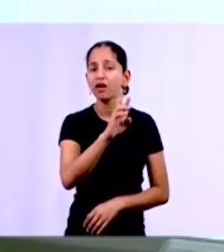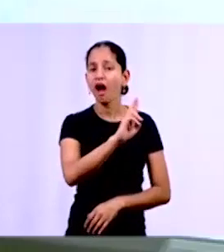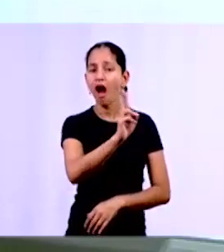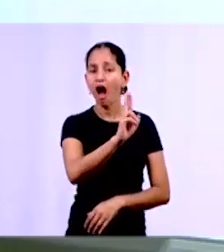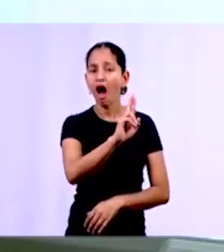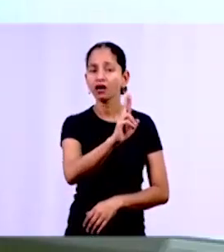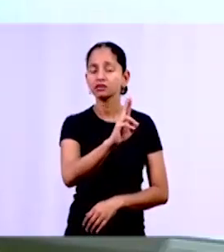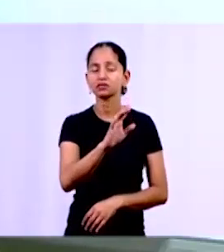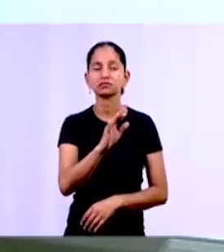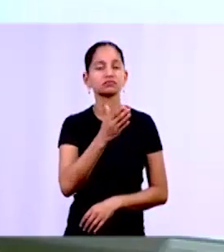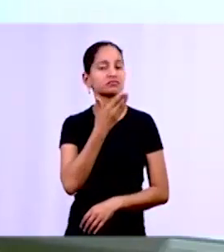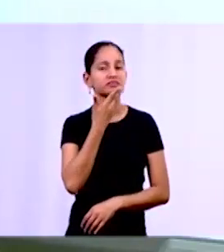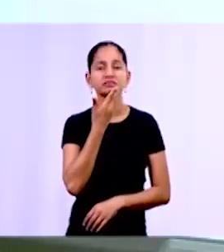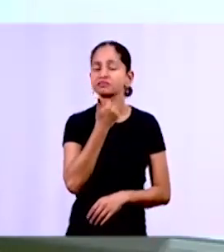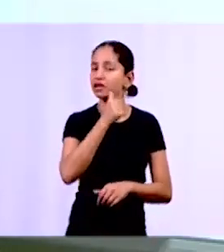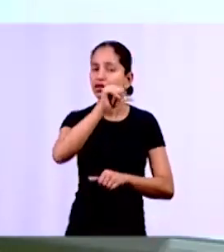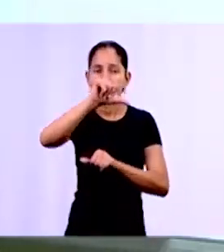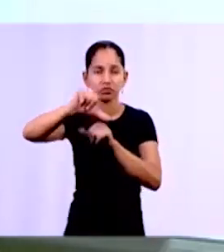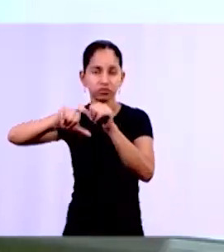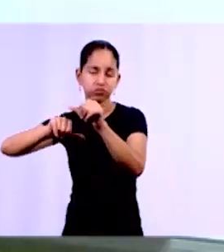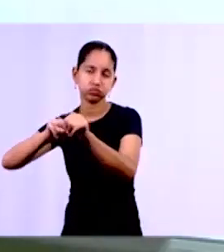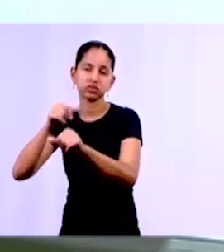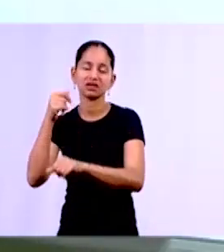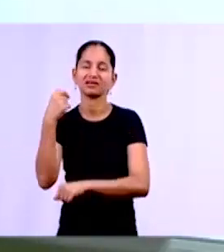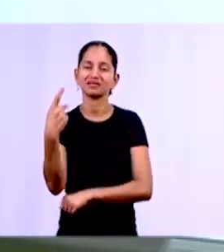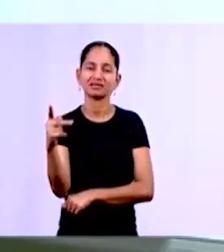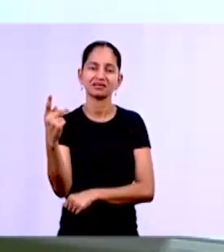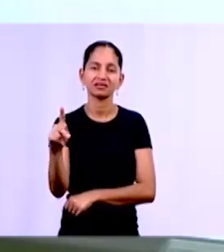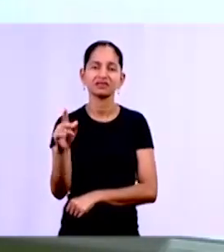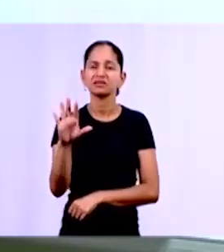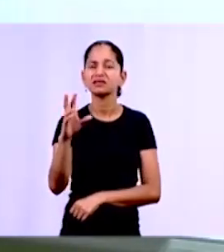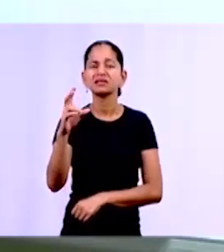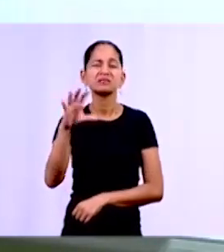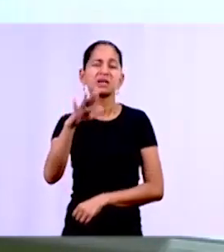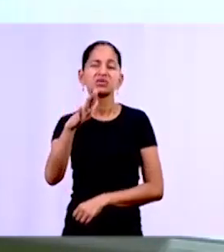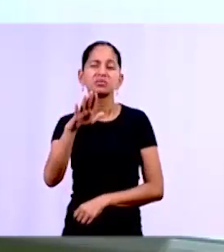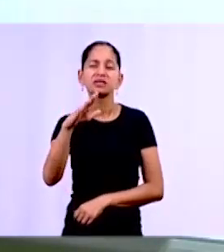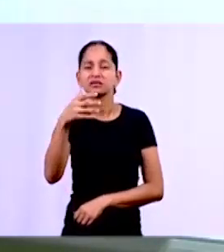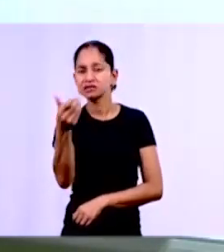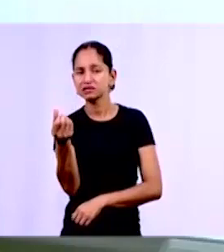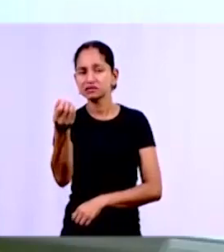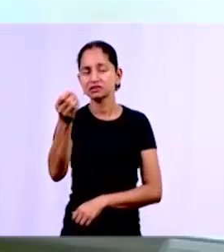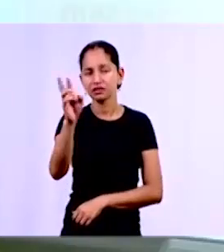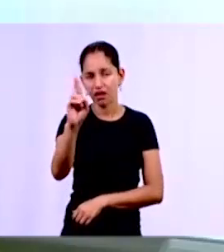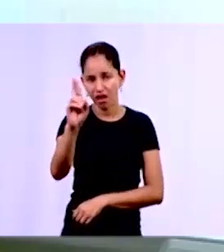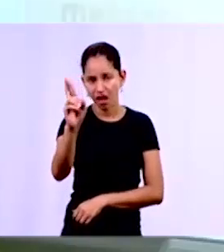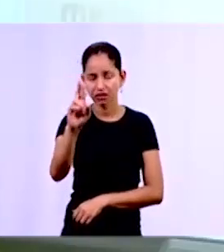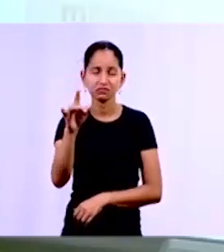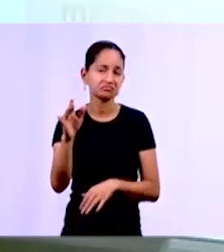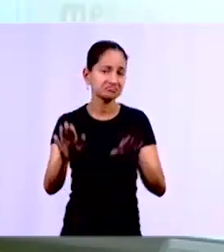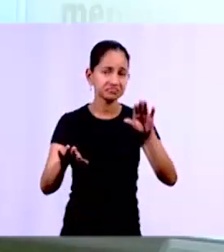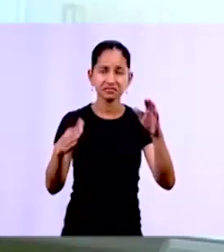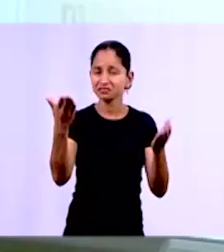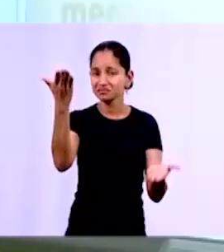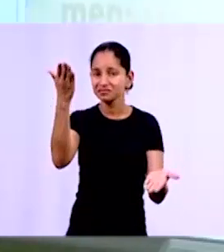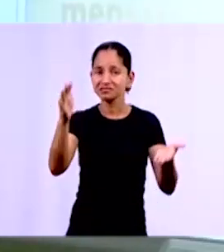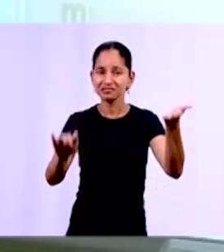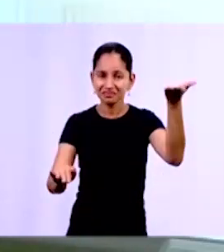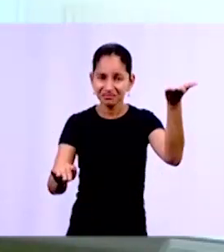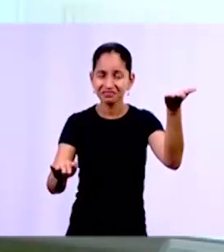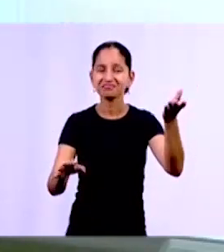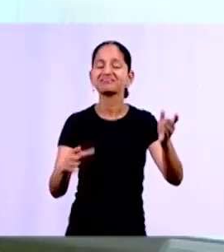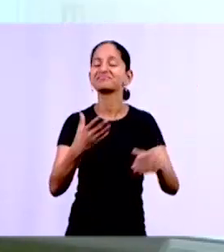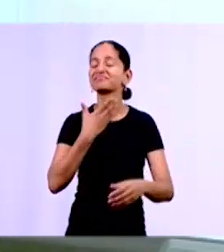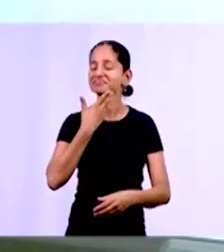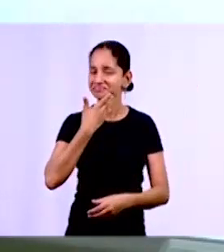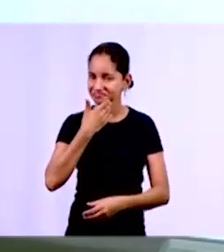mudaram para um melhor e estão gastando $25, quer dizer, algo em torno de R$50, R$60. Olha a diferença. Então, todo o site, ambiente